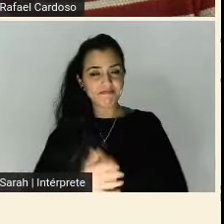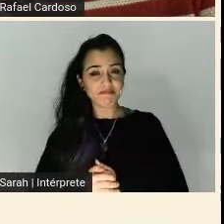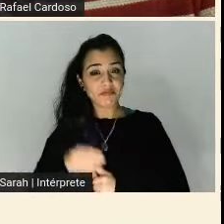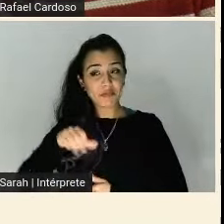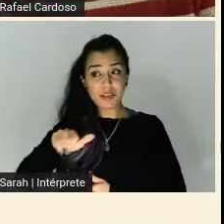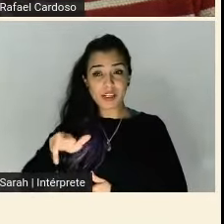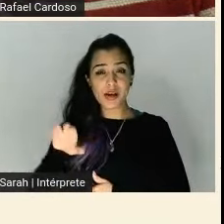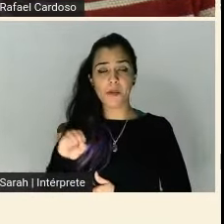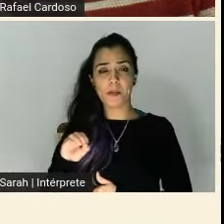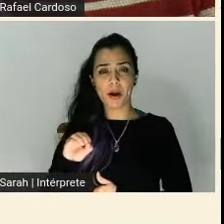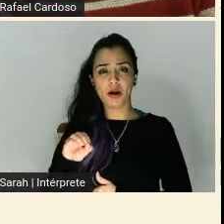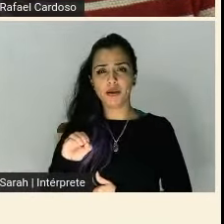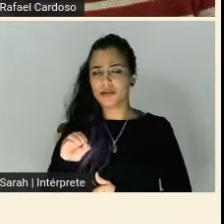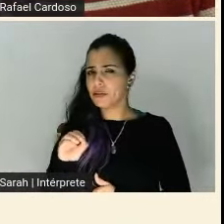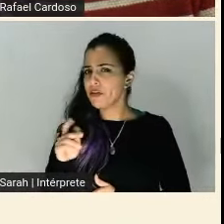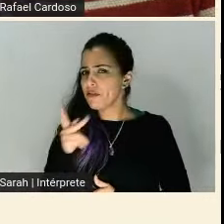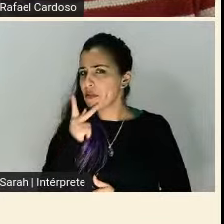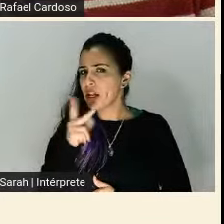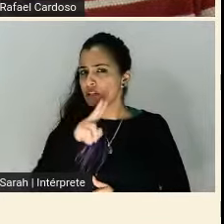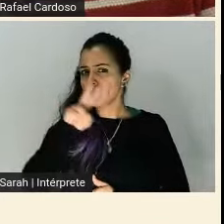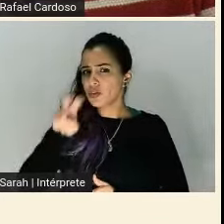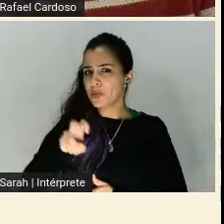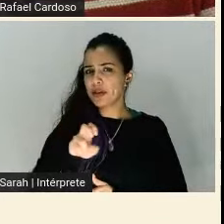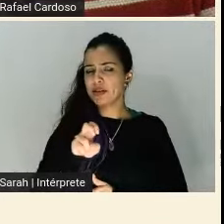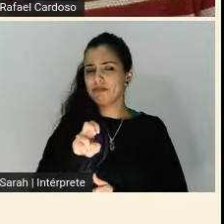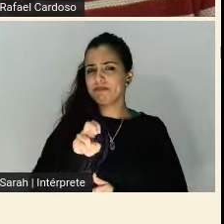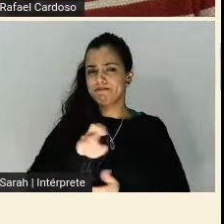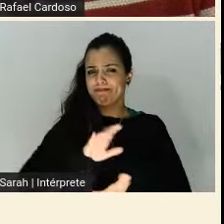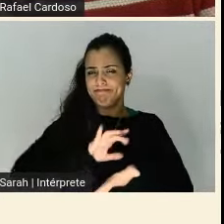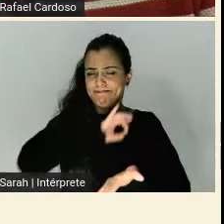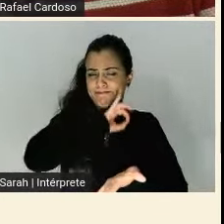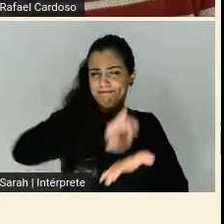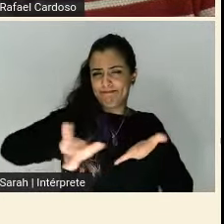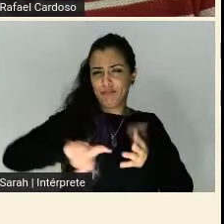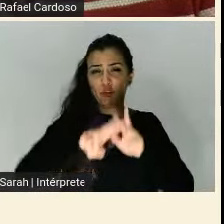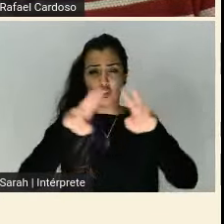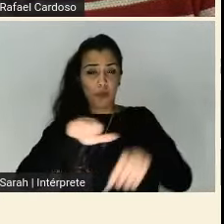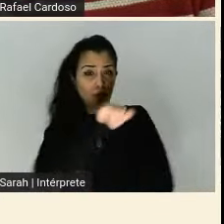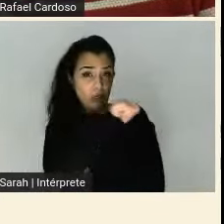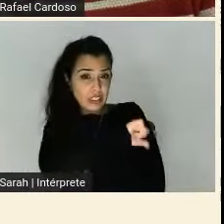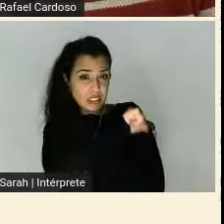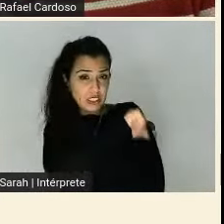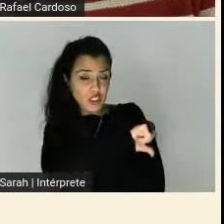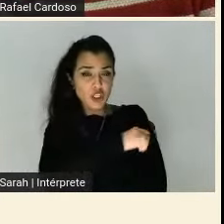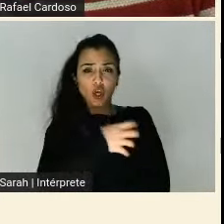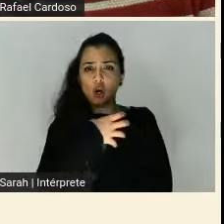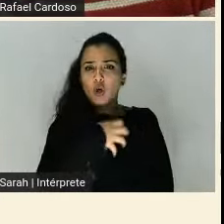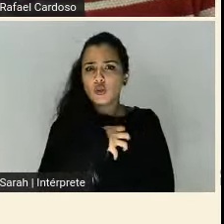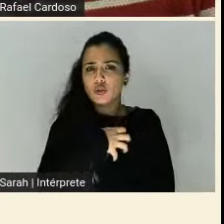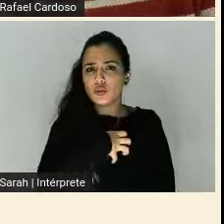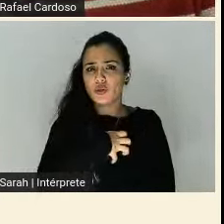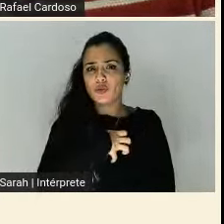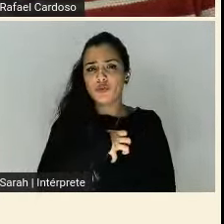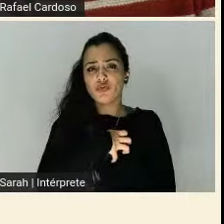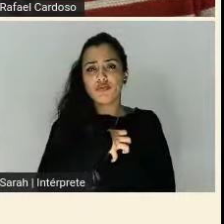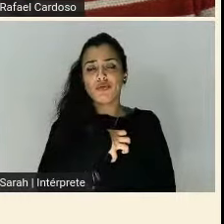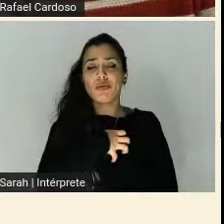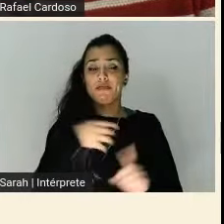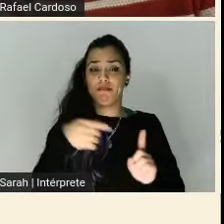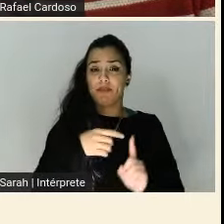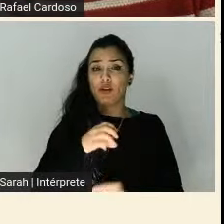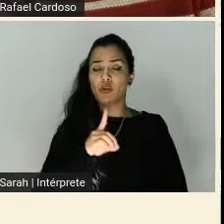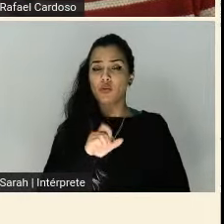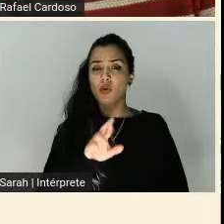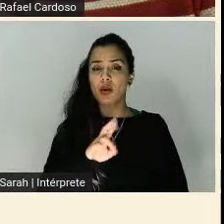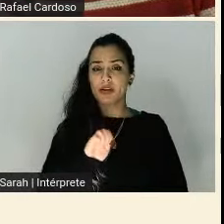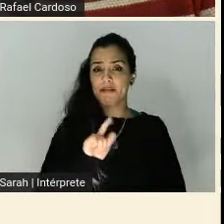de antipatia extrema ao Rio de Janeiro, postura discursiva captada e amplificada por Lorival, refletindo